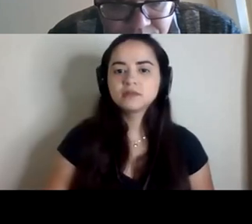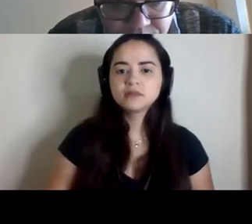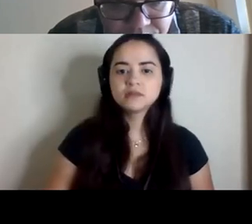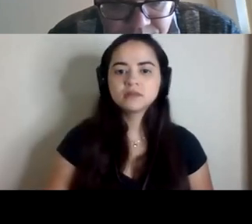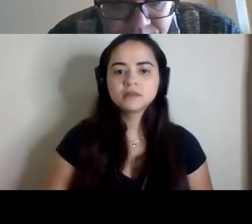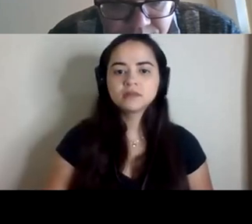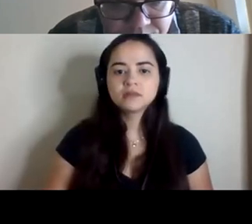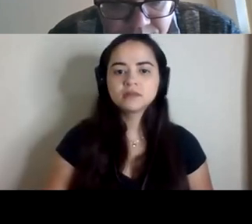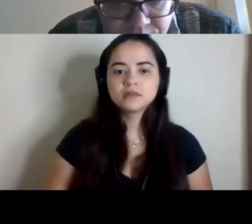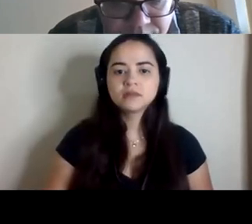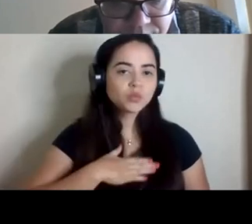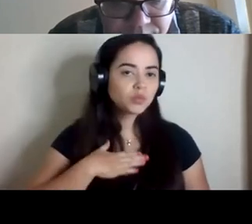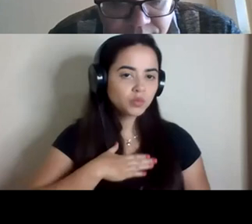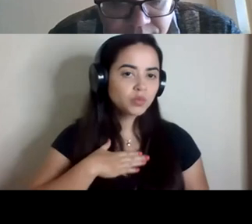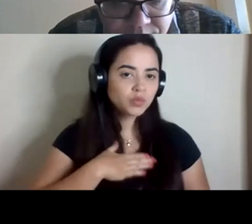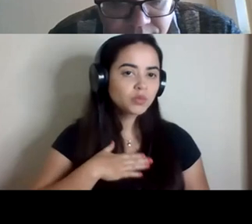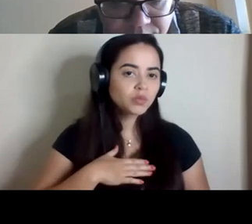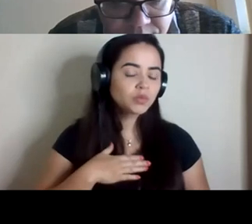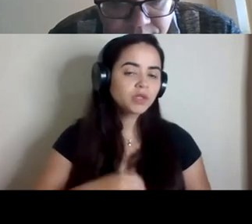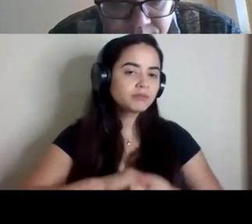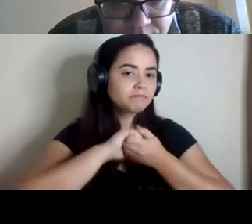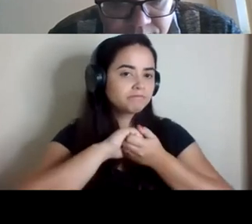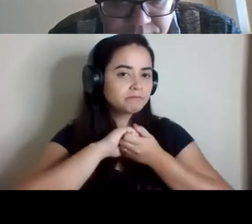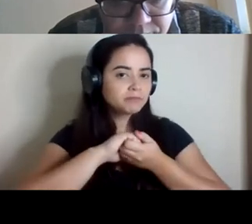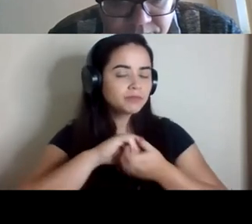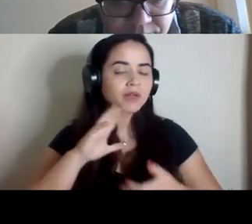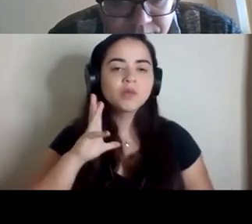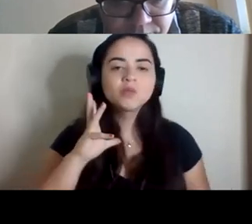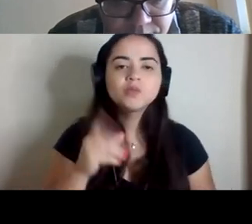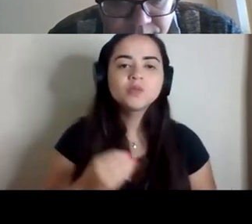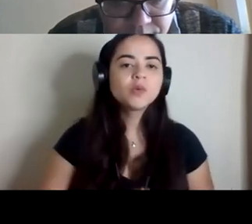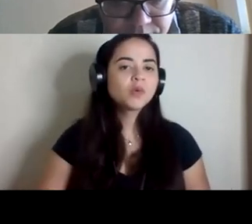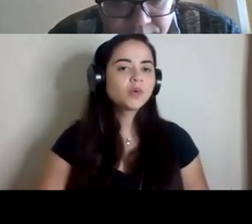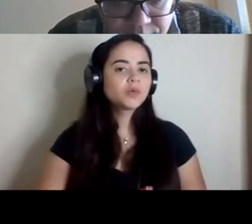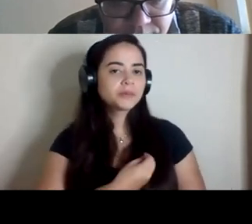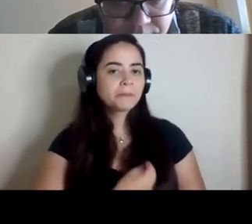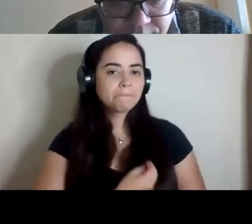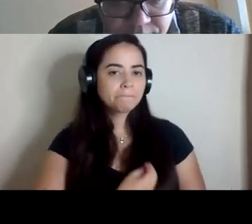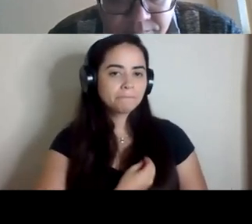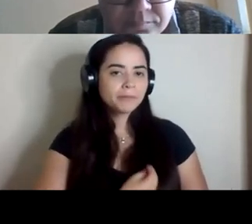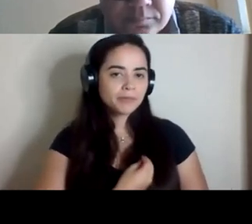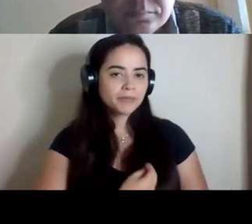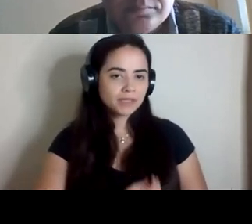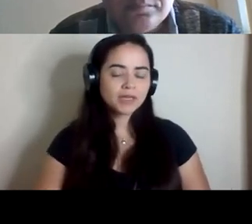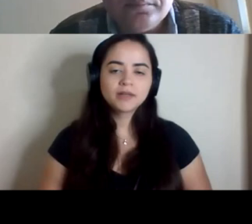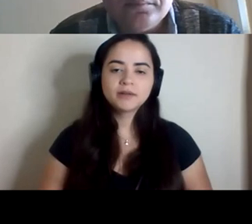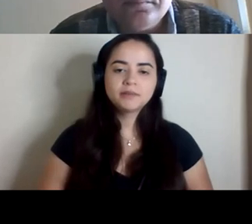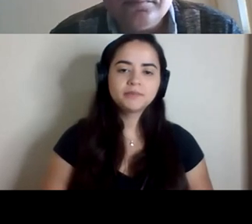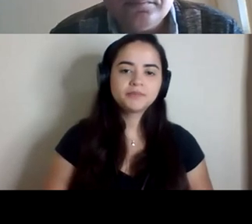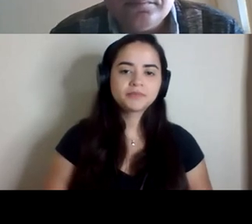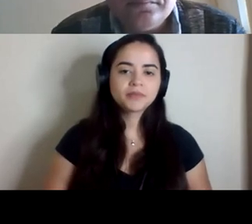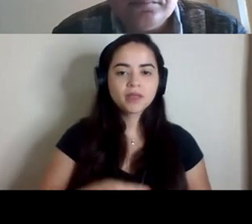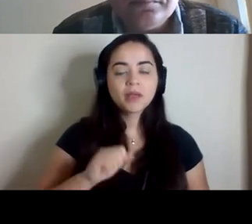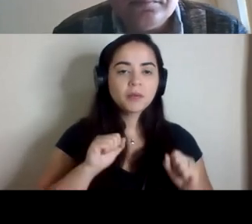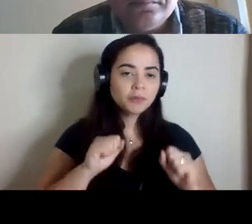de saudar a todos e a todas que participam aqui ao vivo dessa atividade e aos que poderão